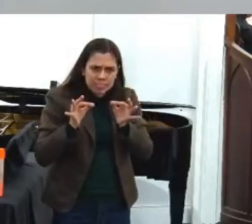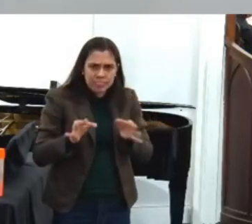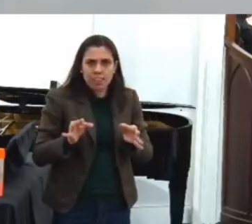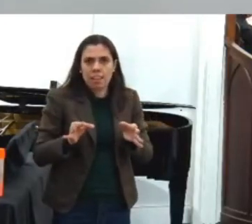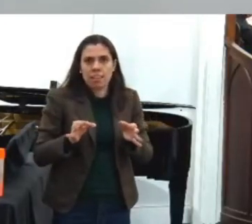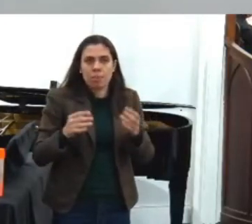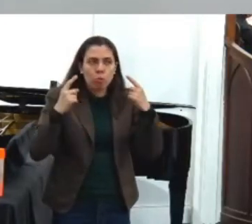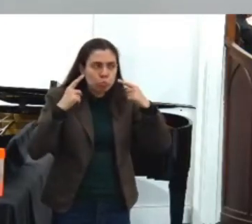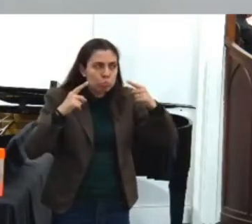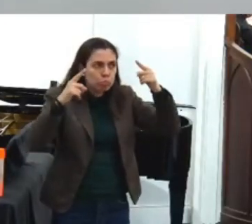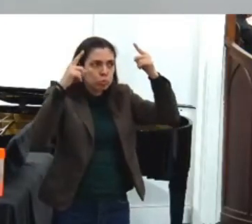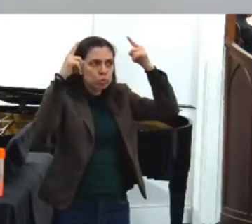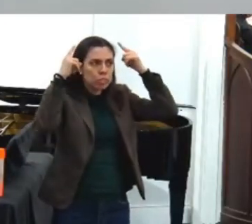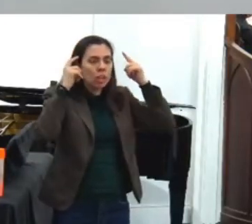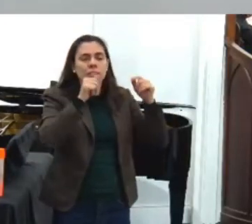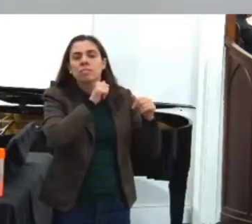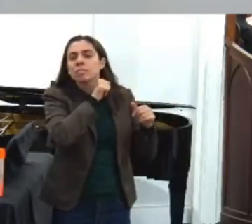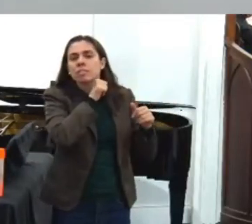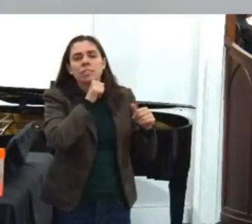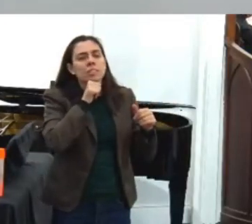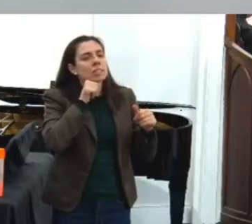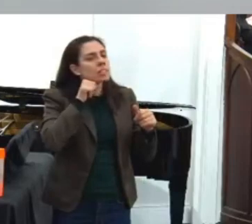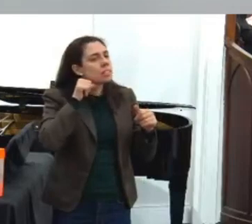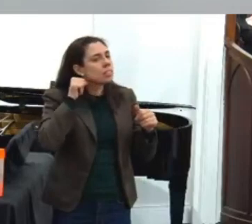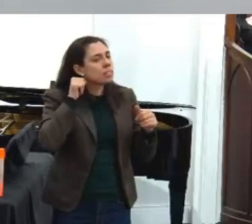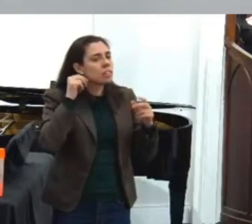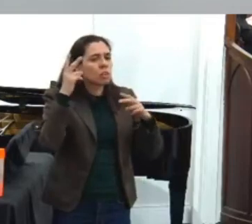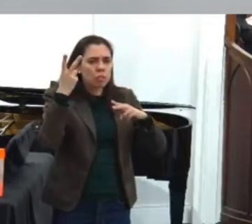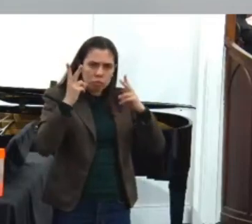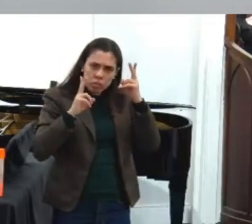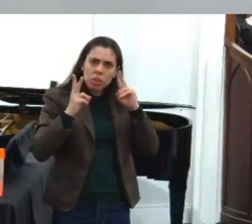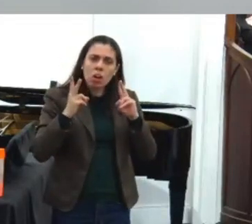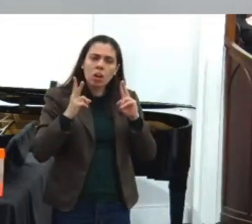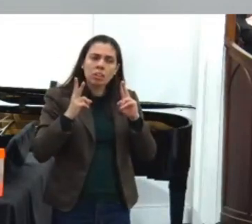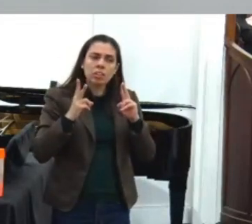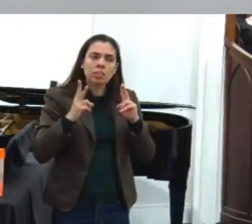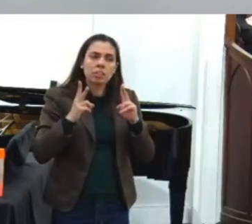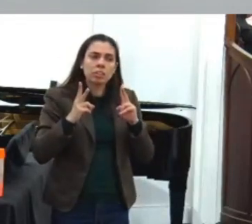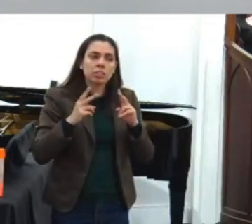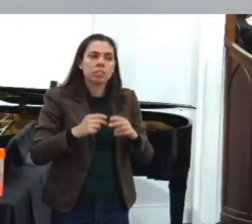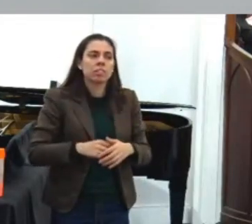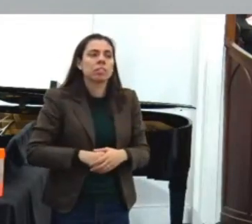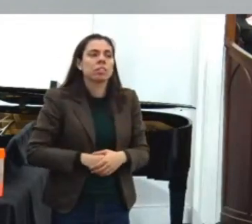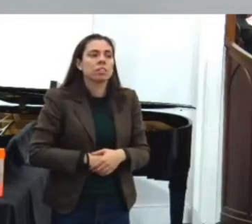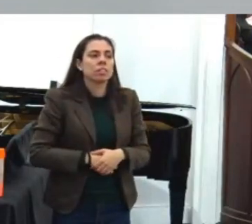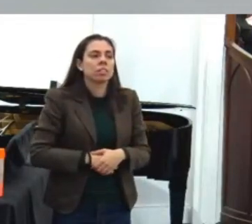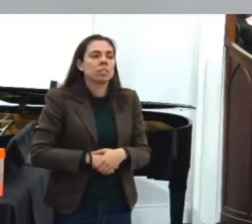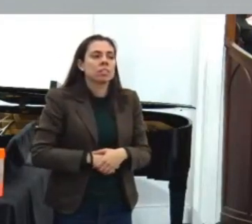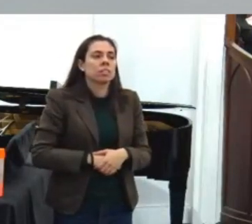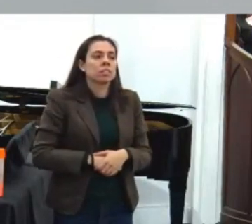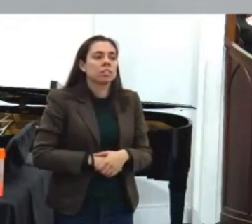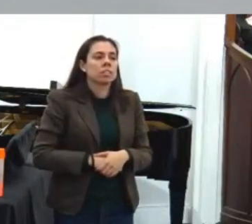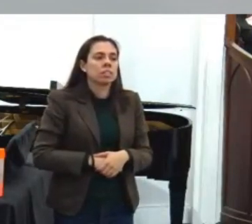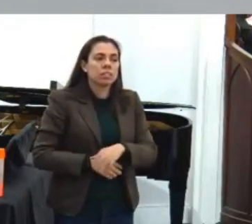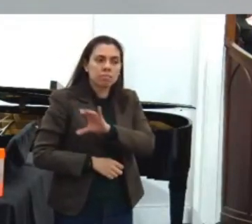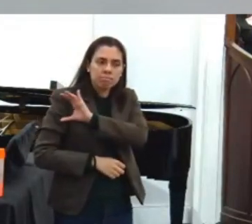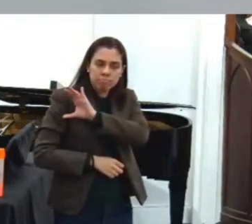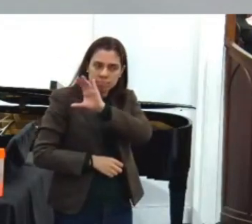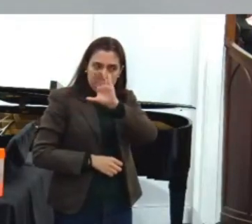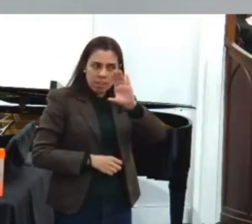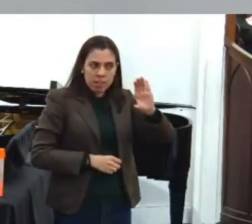sangue do Cordeiro foi derramado. Cristo está ressurreto. E Ele mesmo, o Cristo